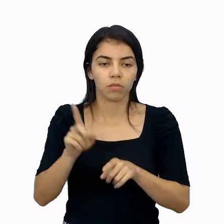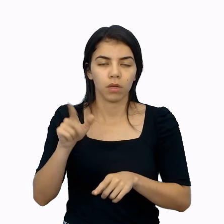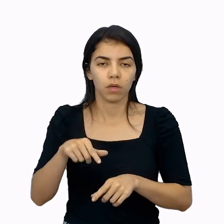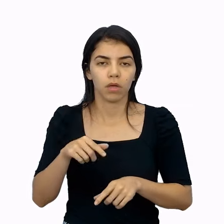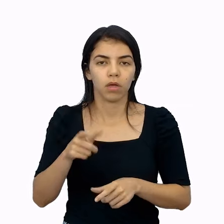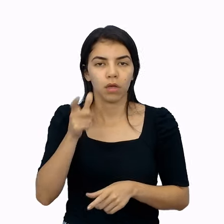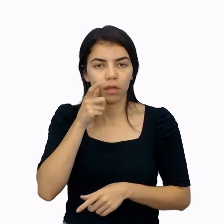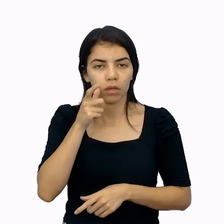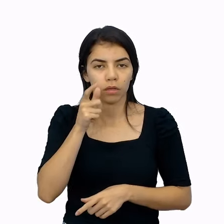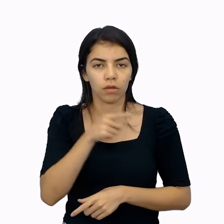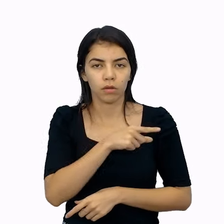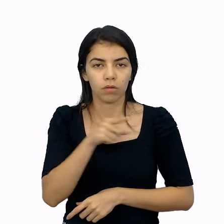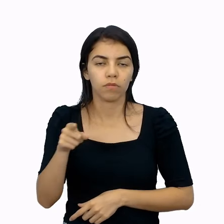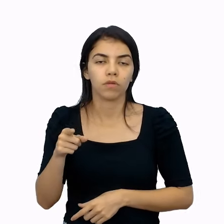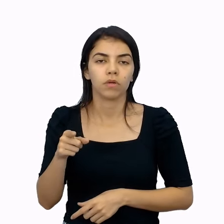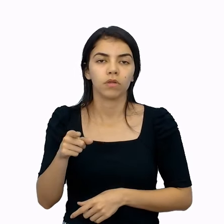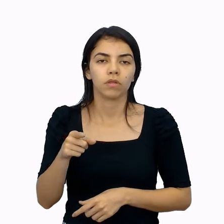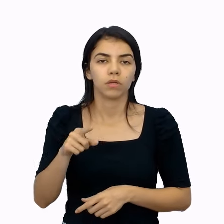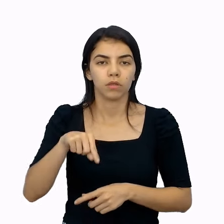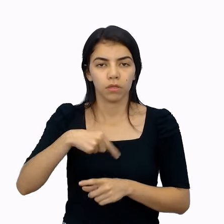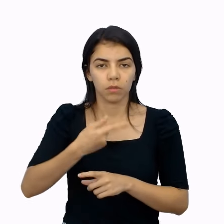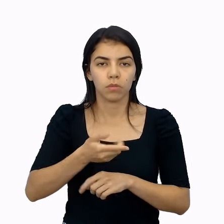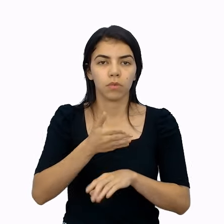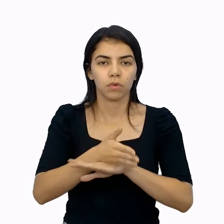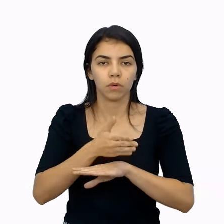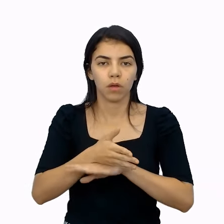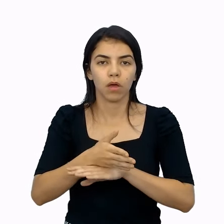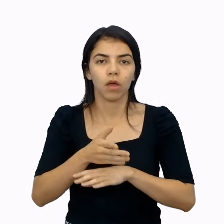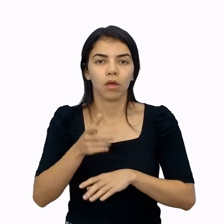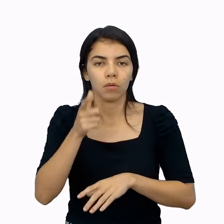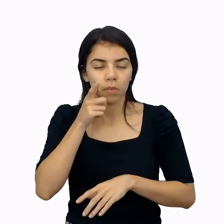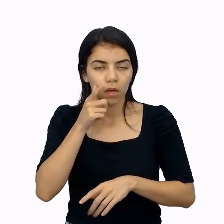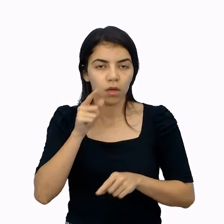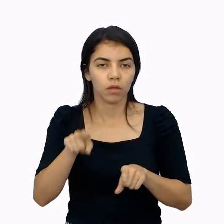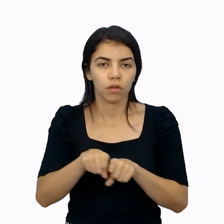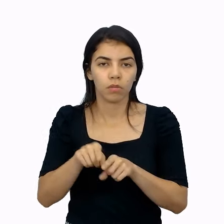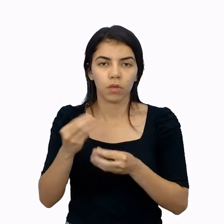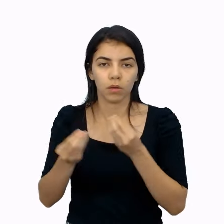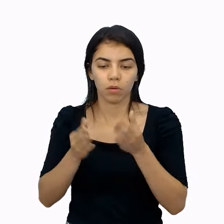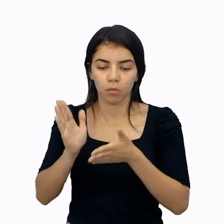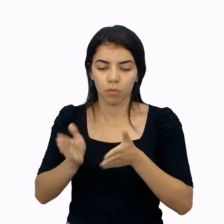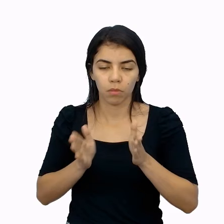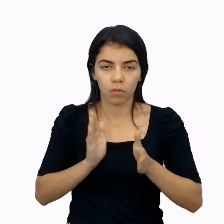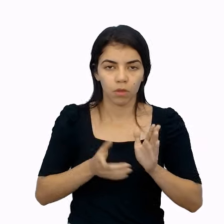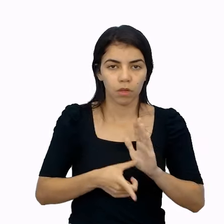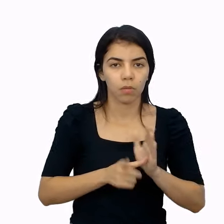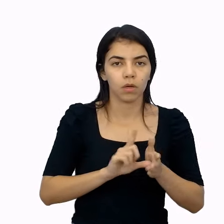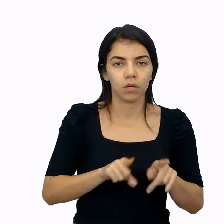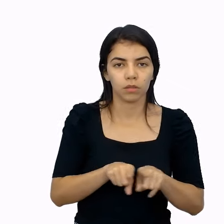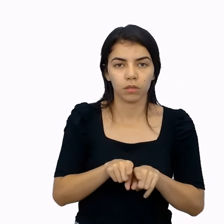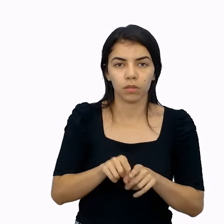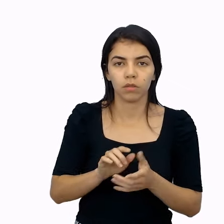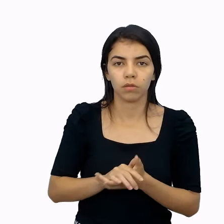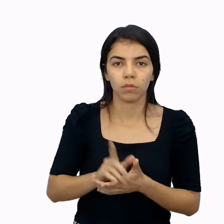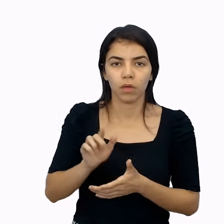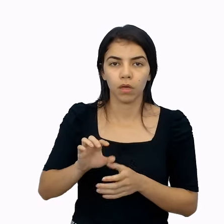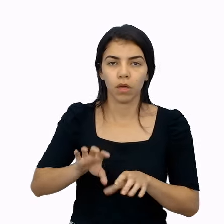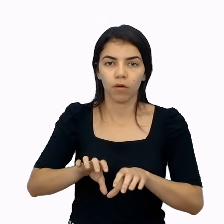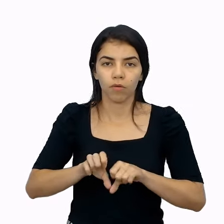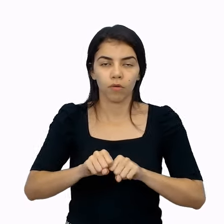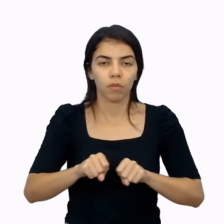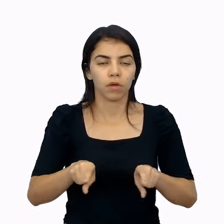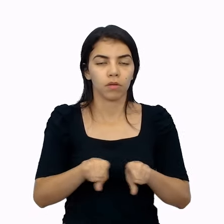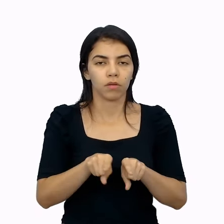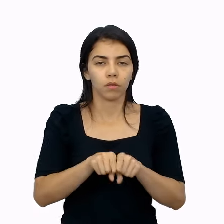bem interessante que vocês possam, então, observar até mesmo as etapas anteriores, né, das nossas formações, bem